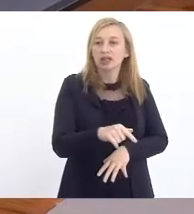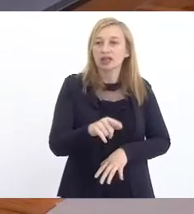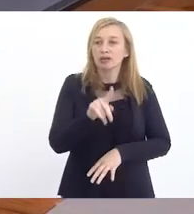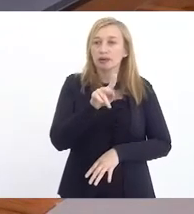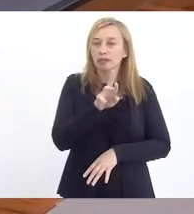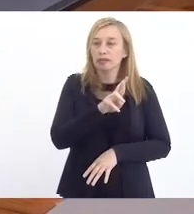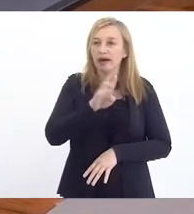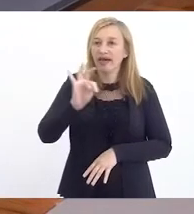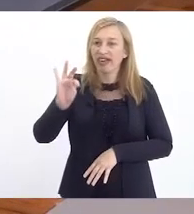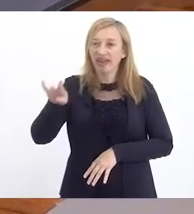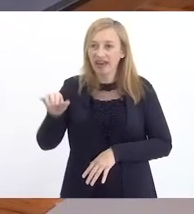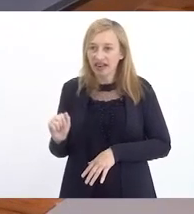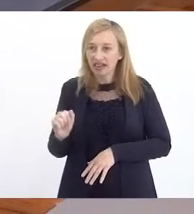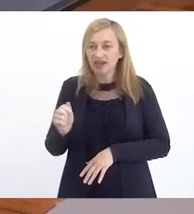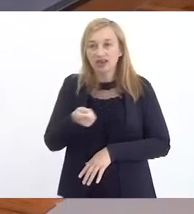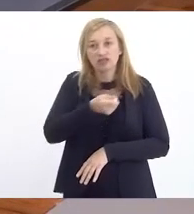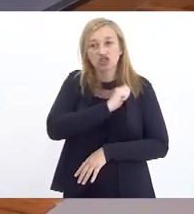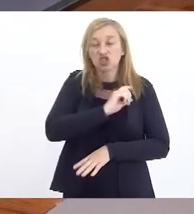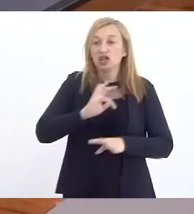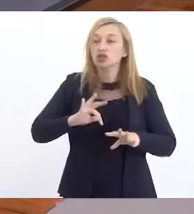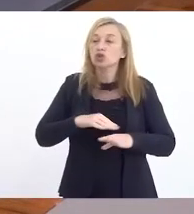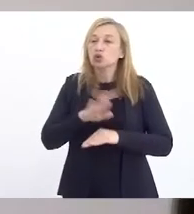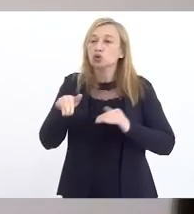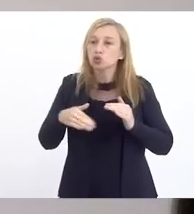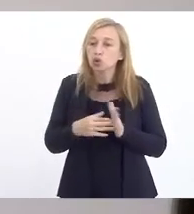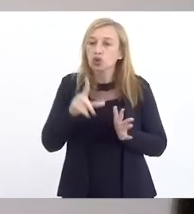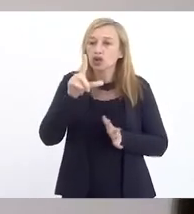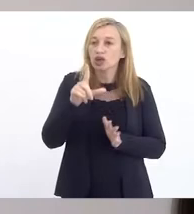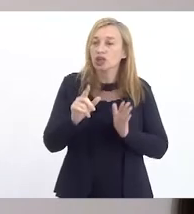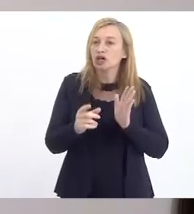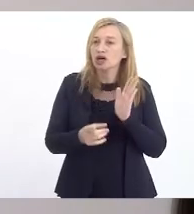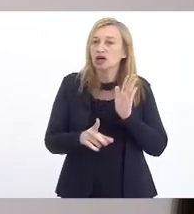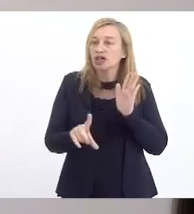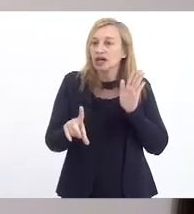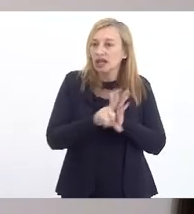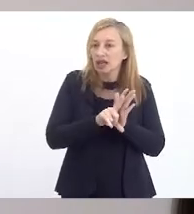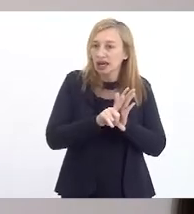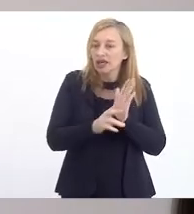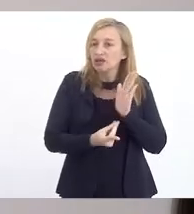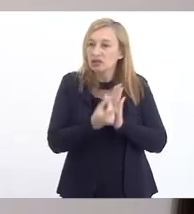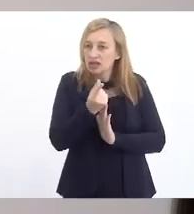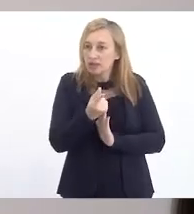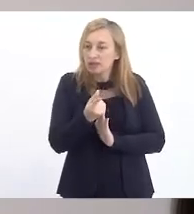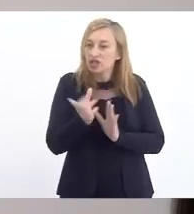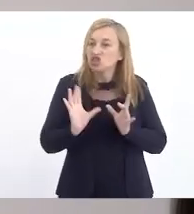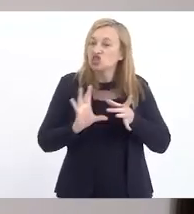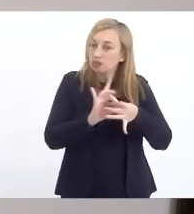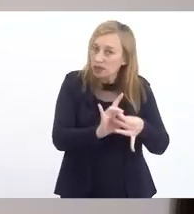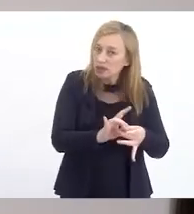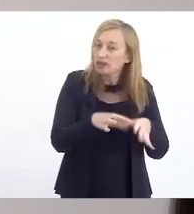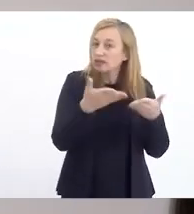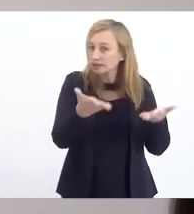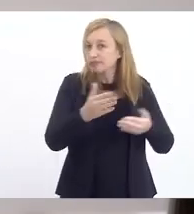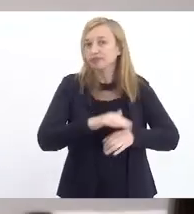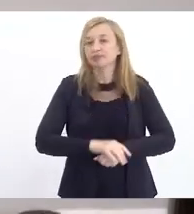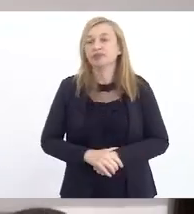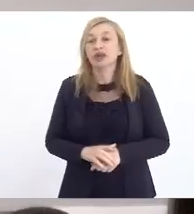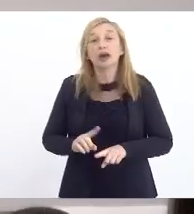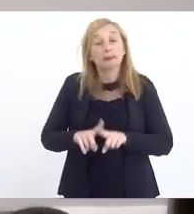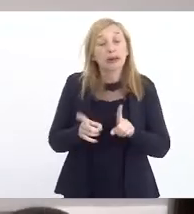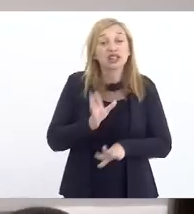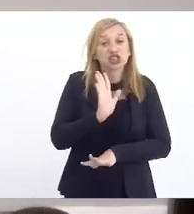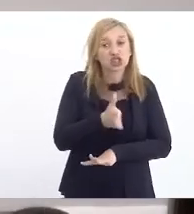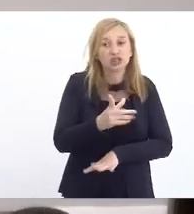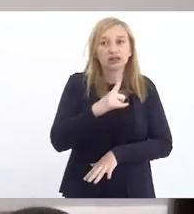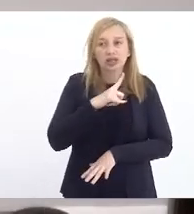fiscal. Toda LOA que tem, a gente emenda isso, faz uma emenda para barreira fiscal. Mas já tem,